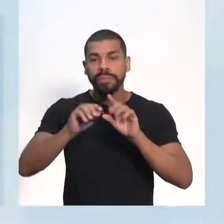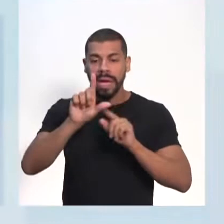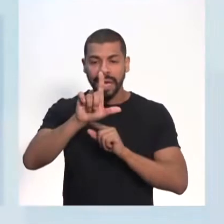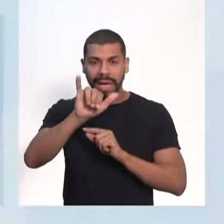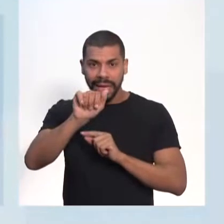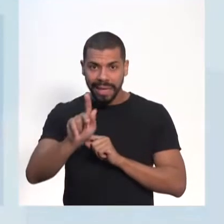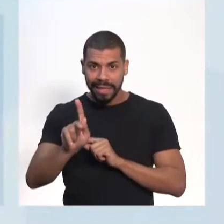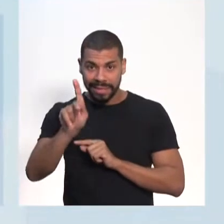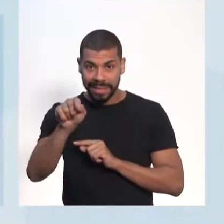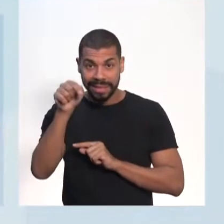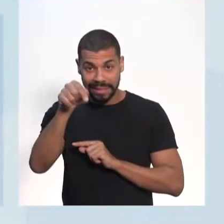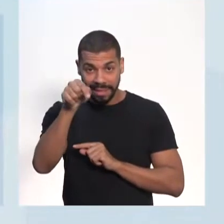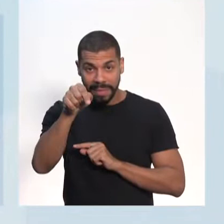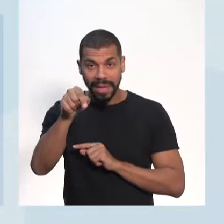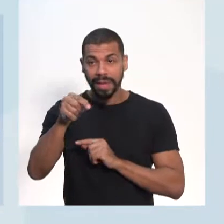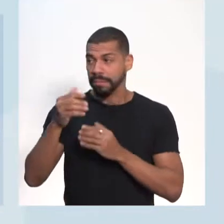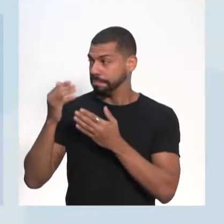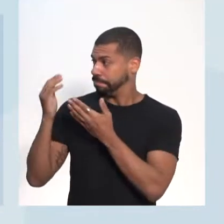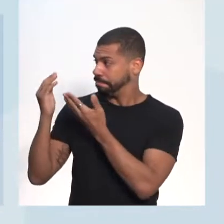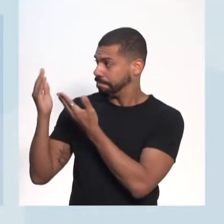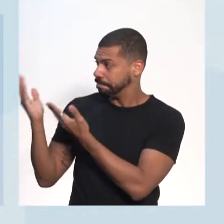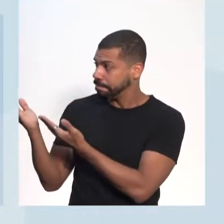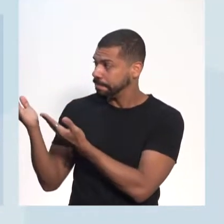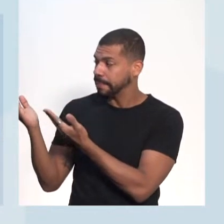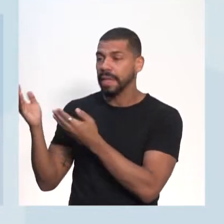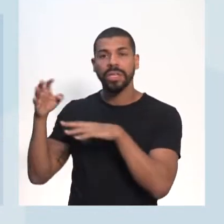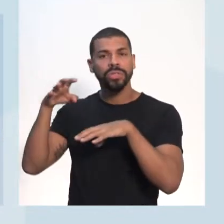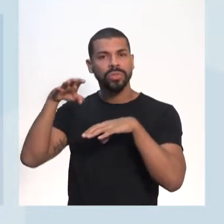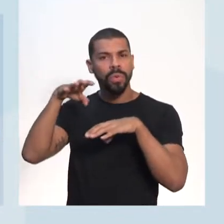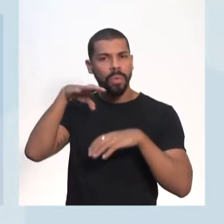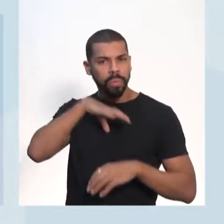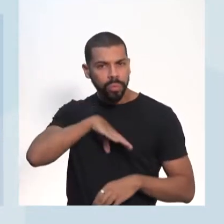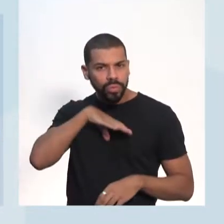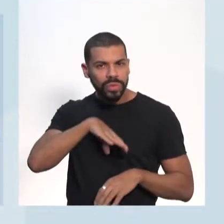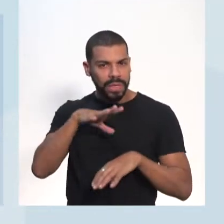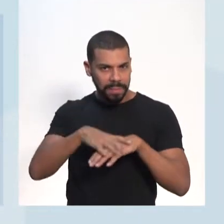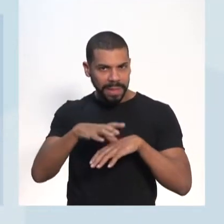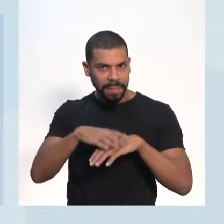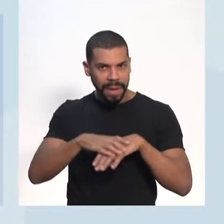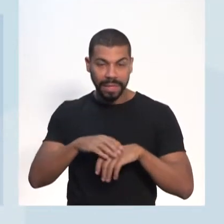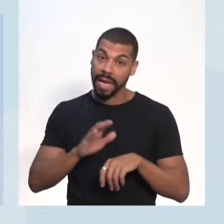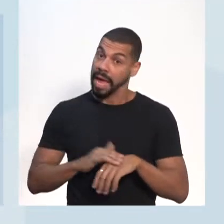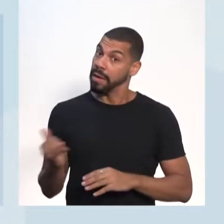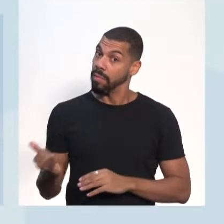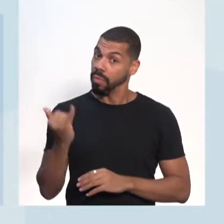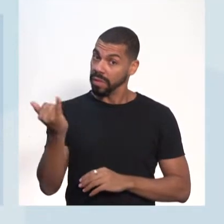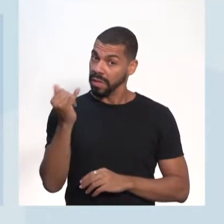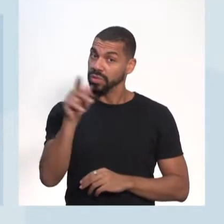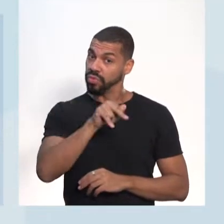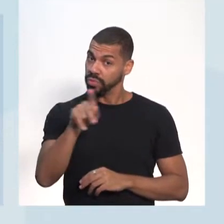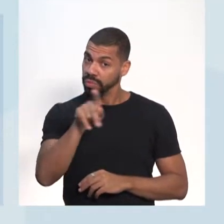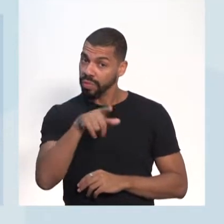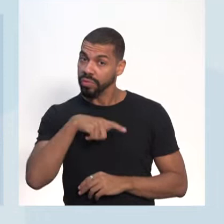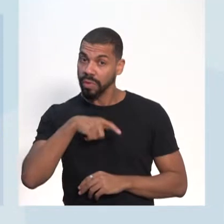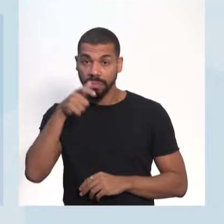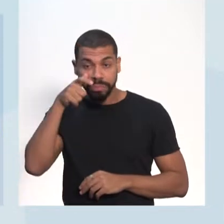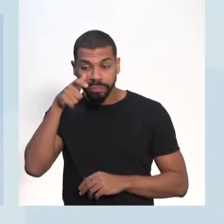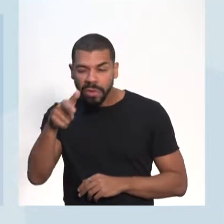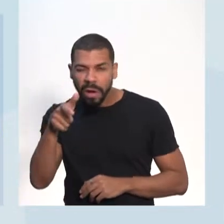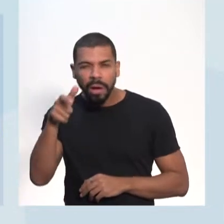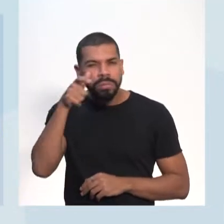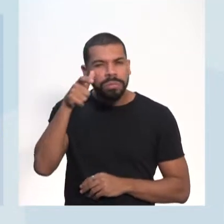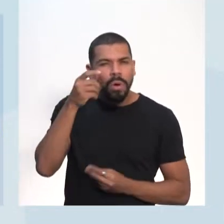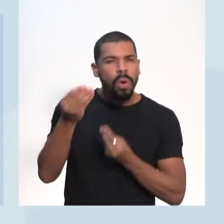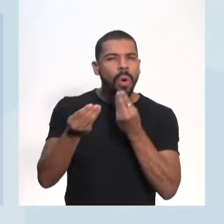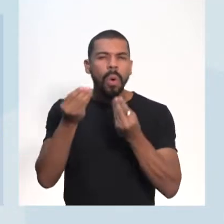dos fascículos de língua portuguesa e matemática. Então, caso não, é importante que os professores, né, acessem o material para conhecer,